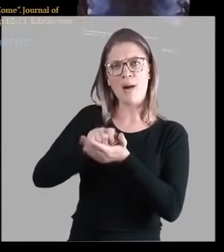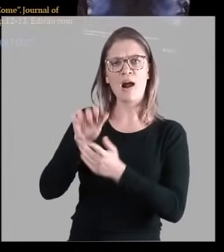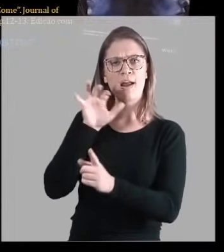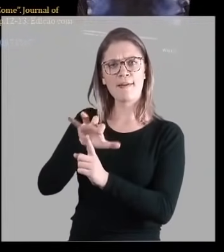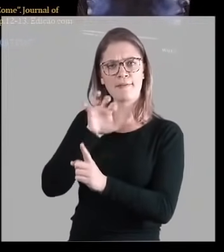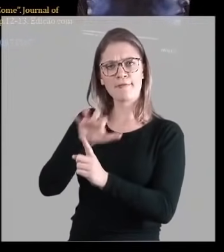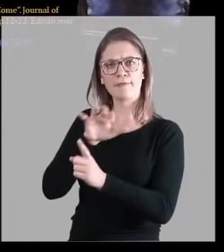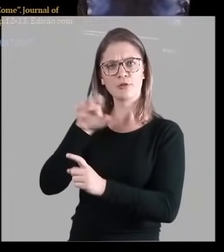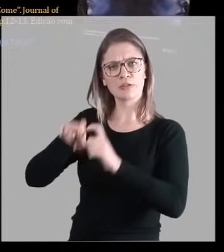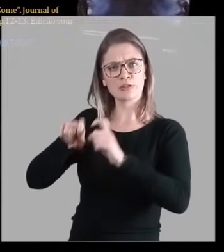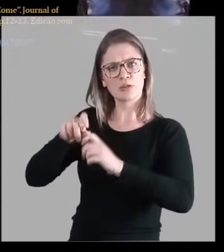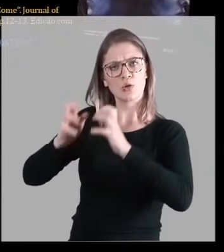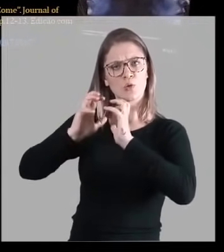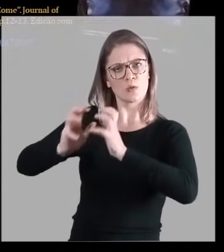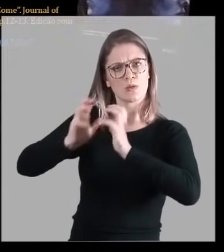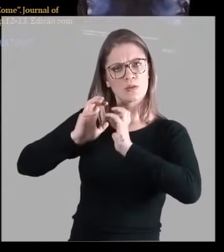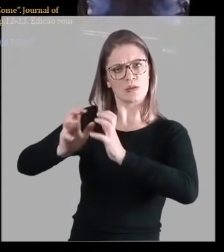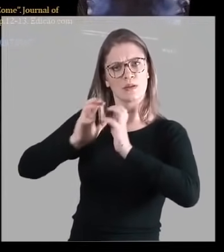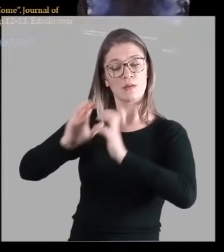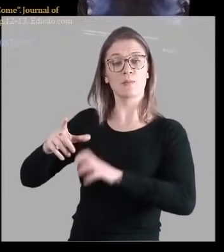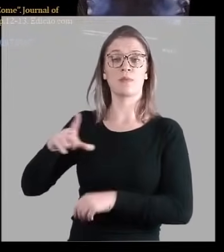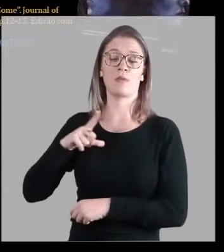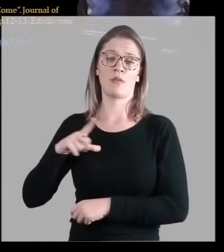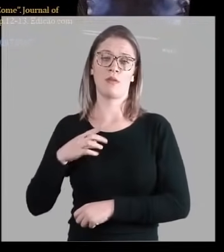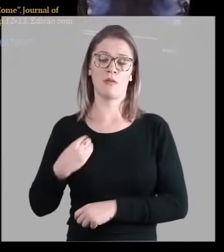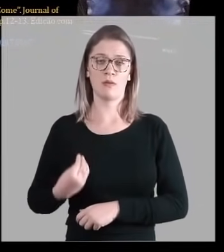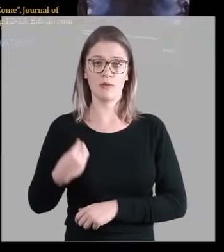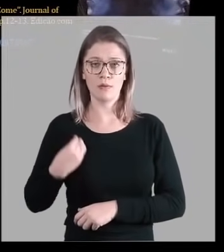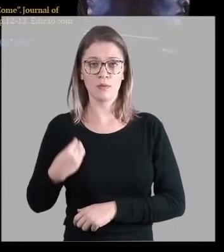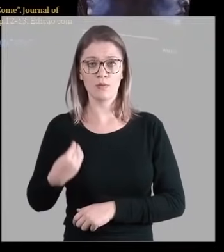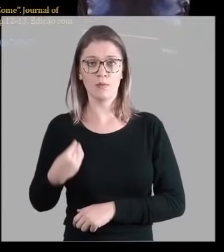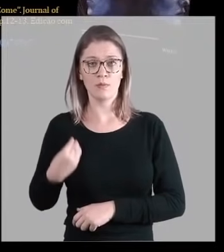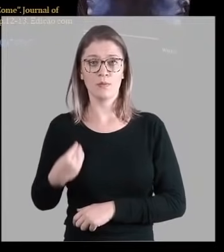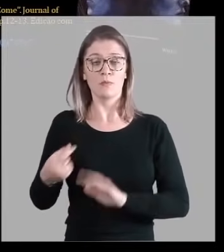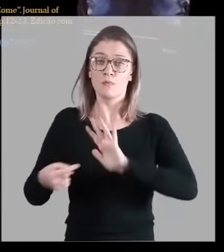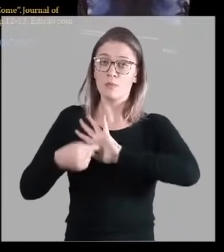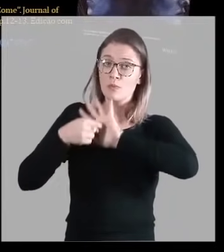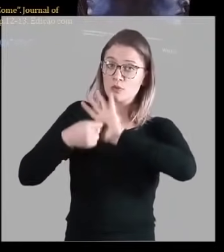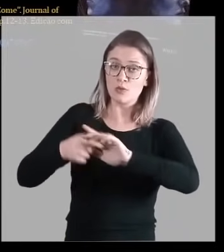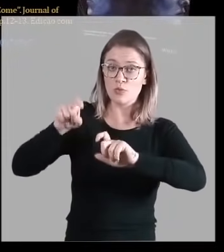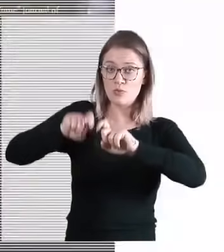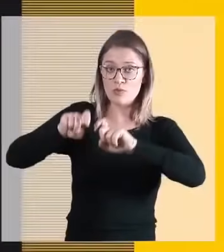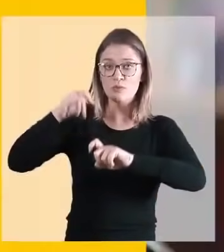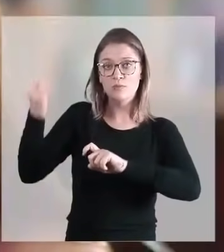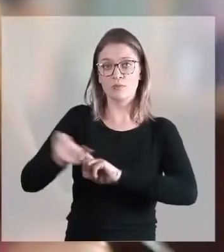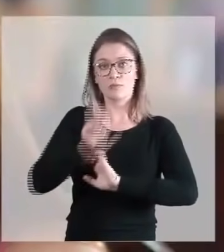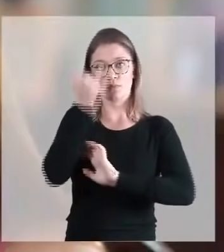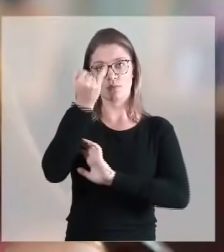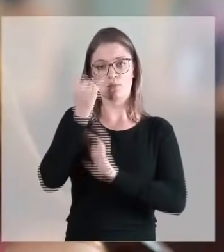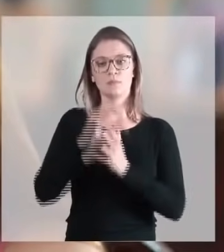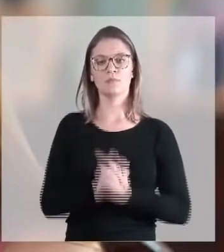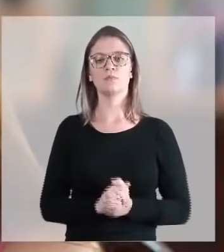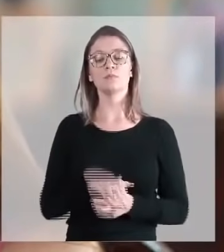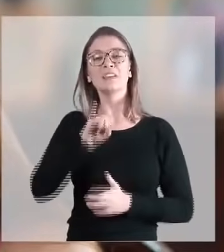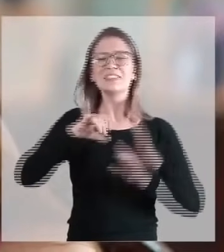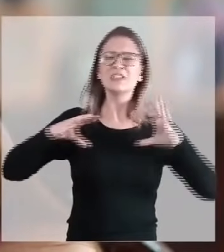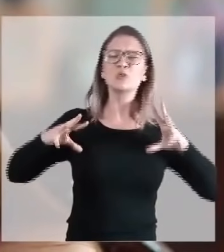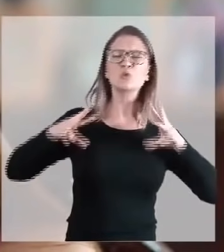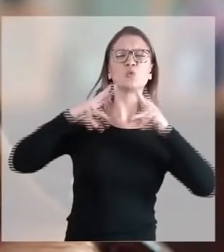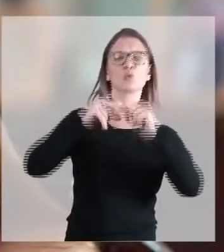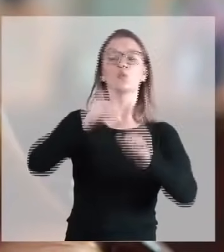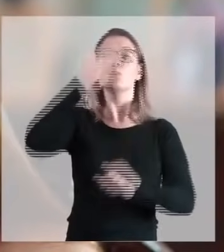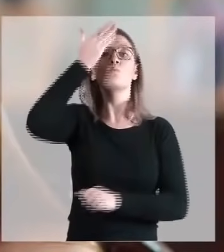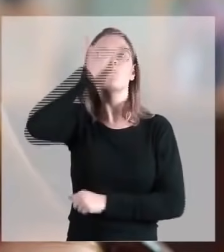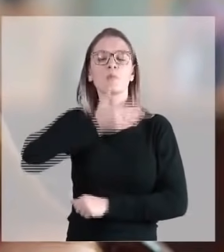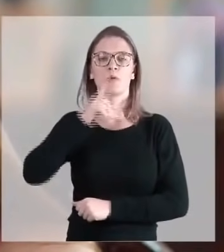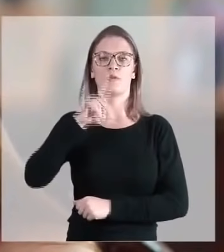nas funções cerebrais são onipresentes, demonstrando o quanto sexo importa. Se tudo isso foi